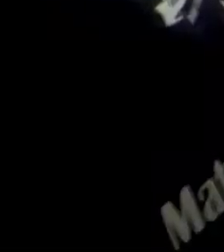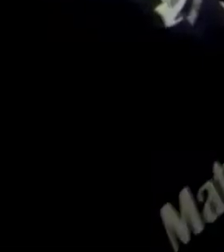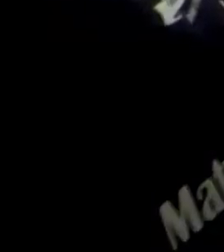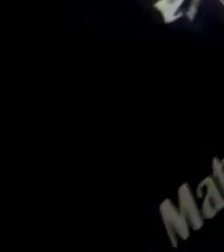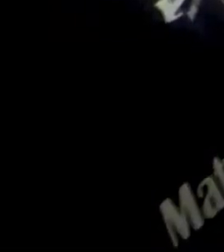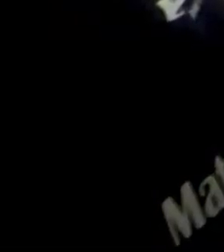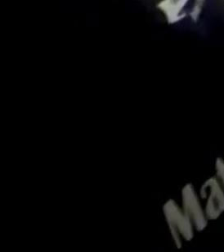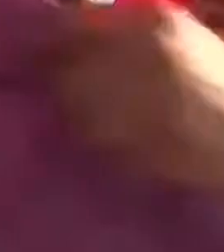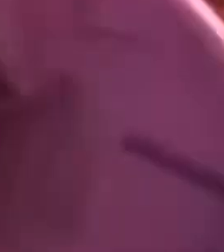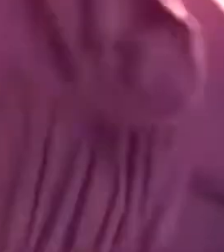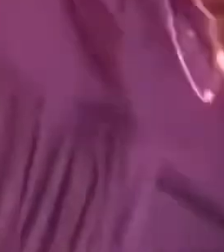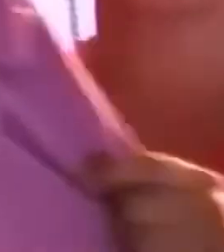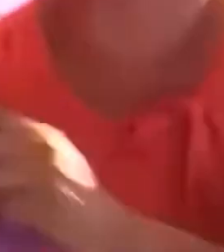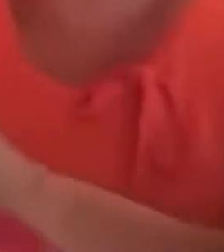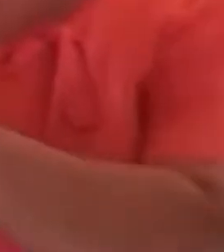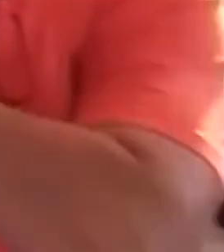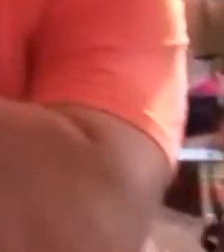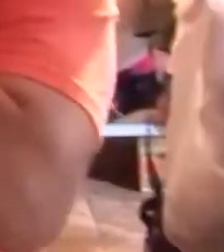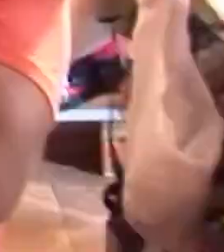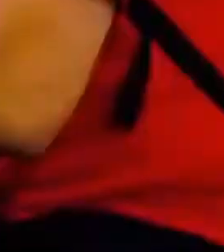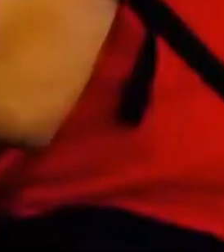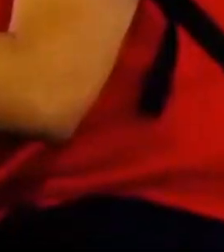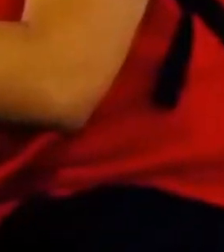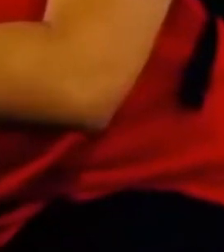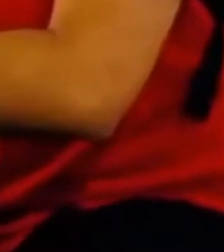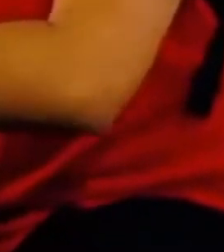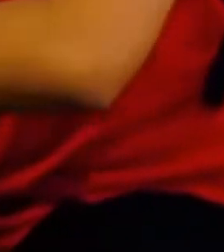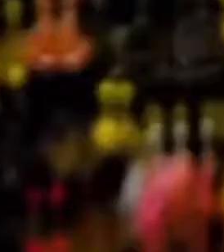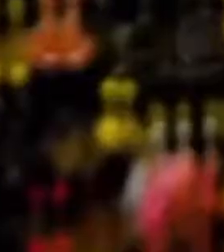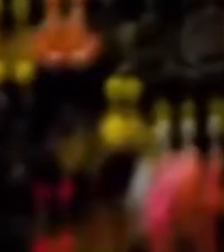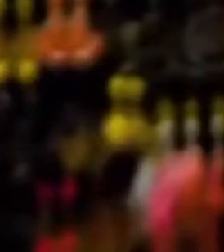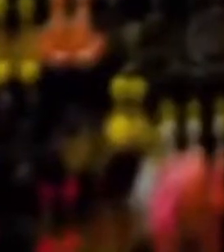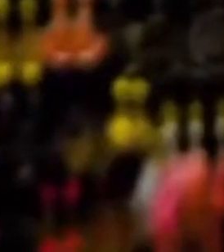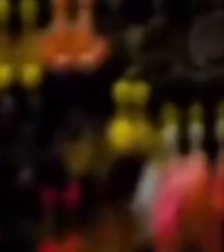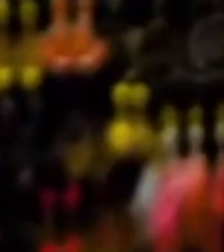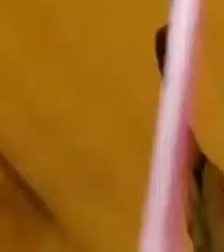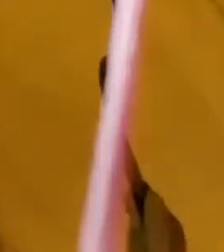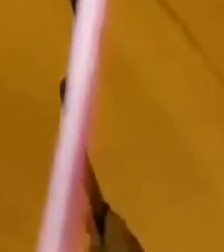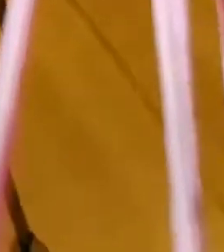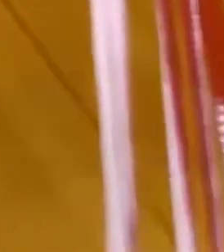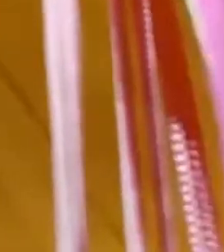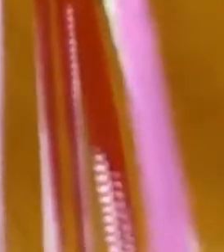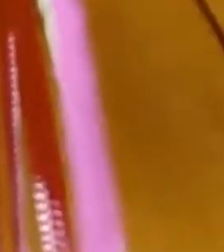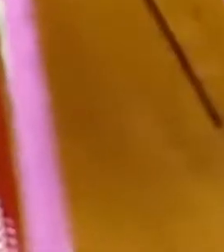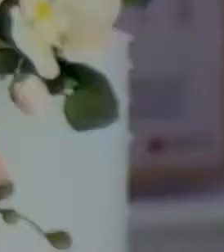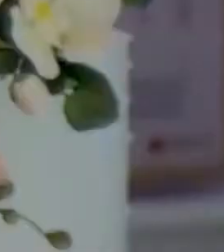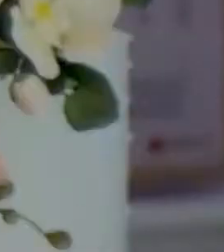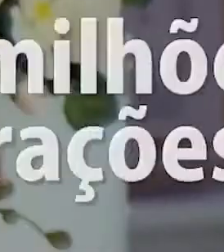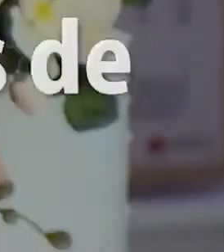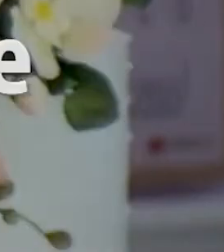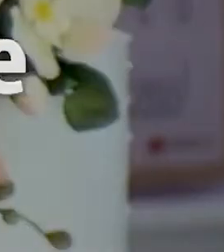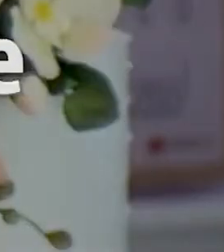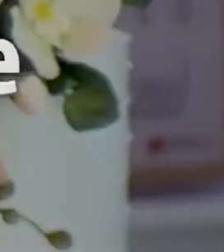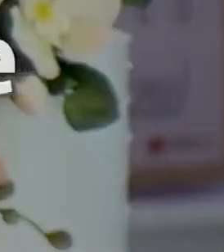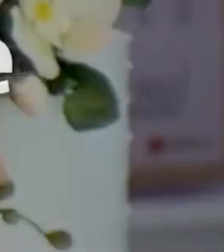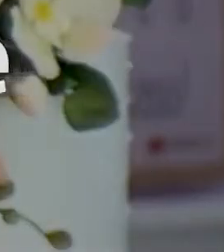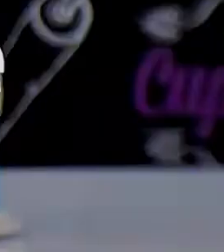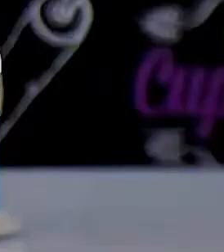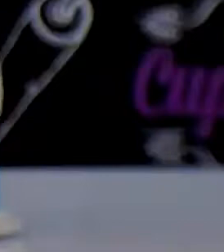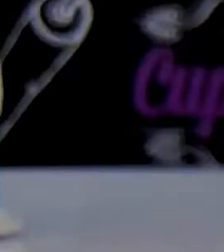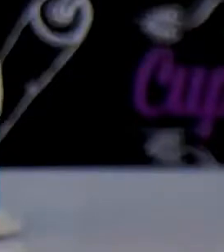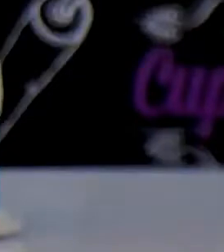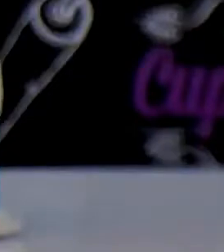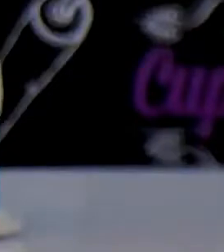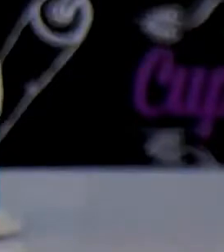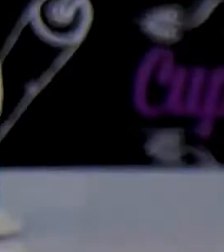essa gente toma o próprio rumo nas mãos. Mãos como as da Dona Francisca, com o seu artesanato. Ou as do João Filho,